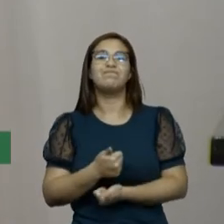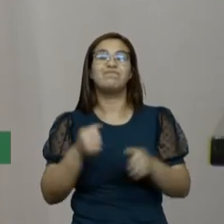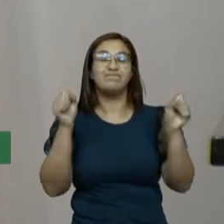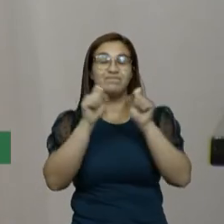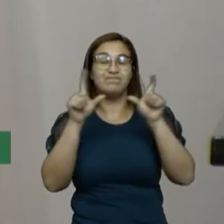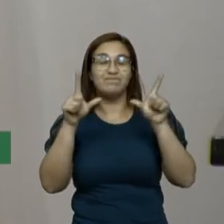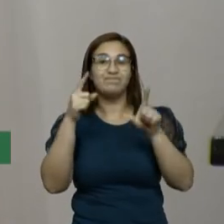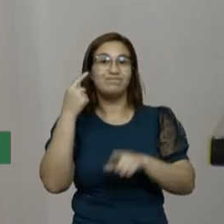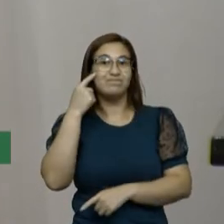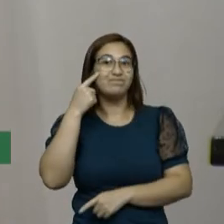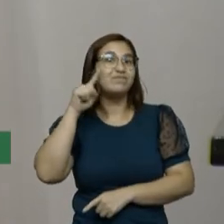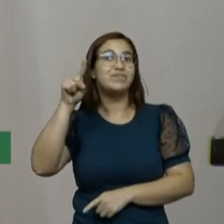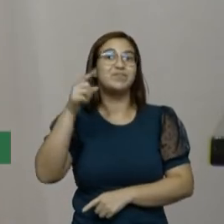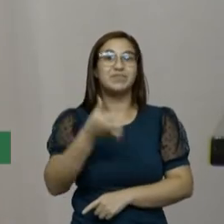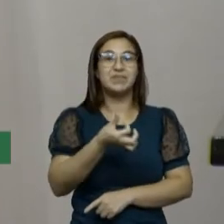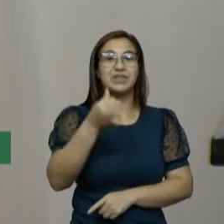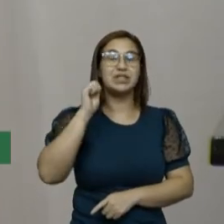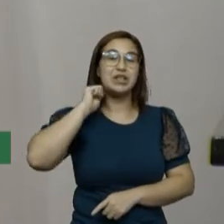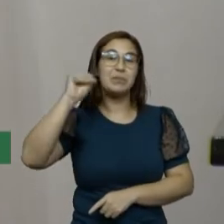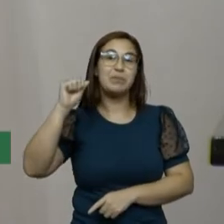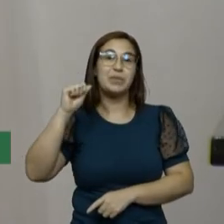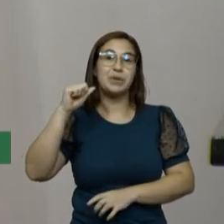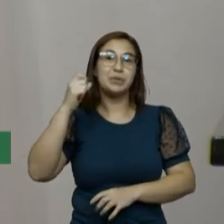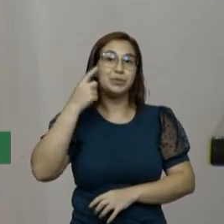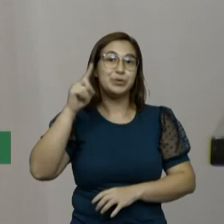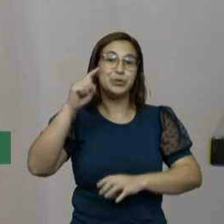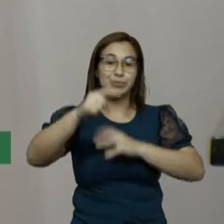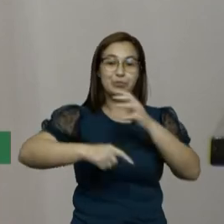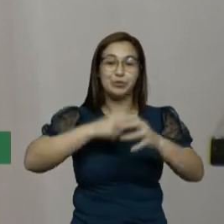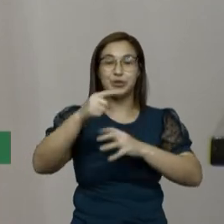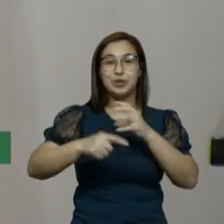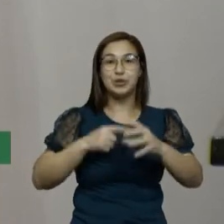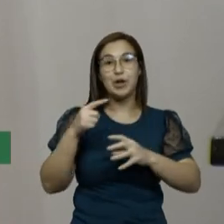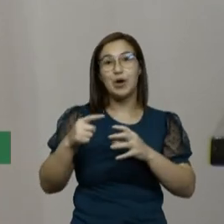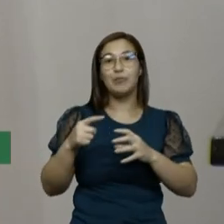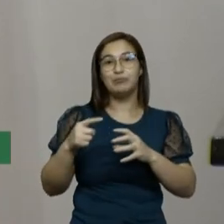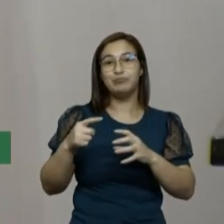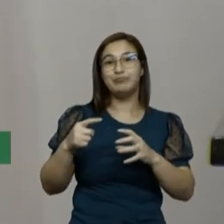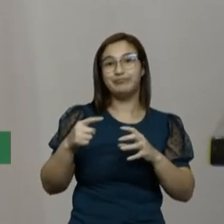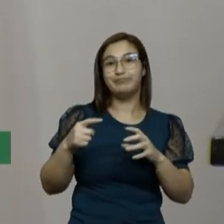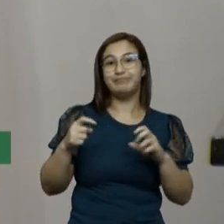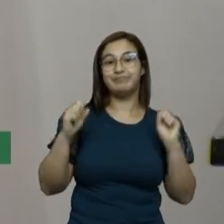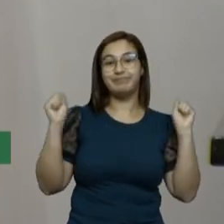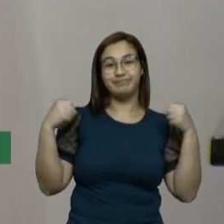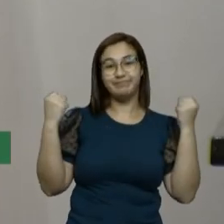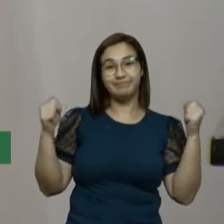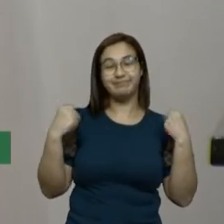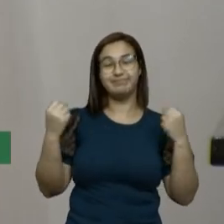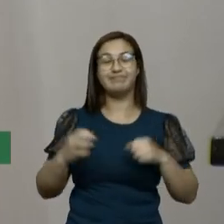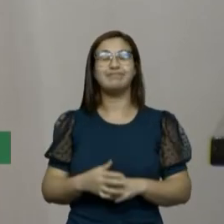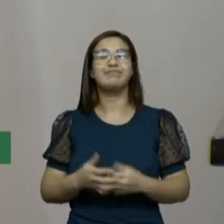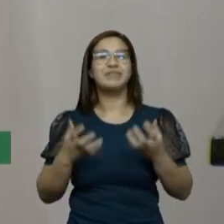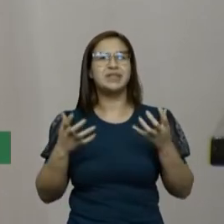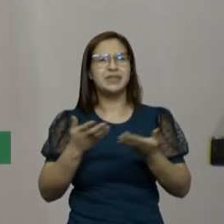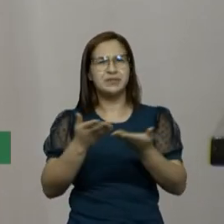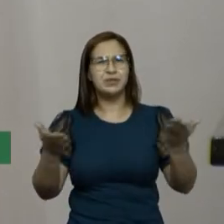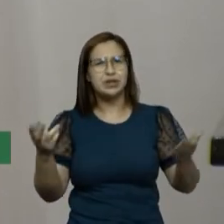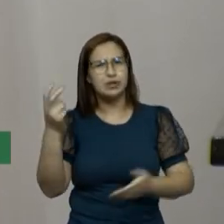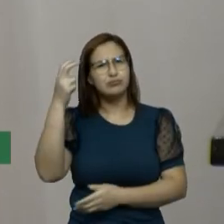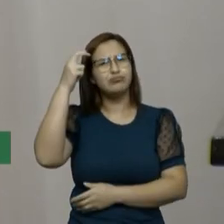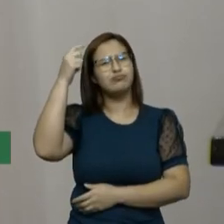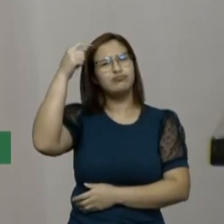abril, Dia Mundial de Atividade Física. Como profissional de educação física, gostaria de que as pessoas se conscientizassem a